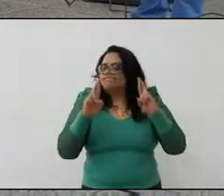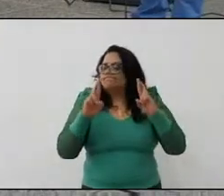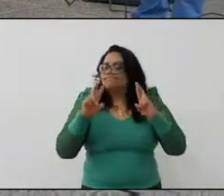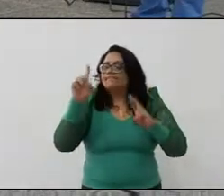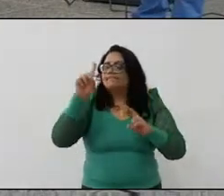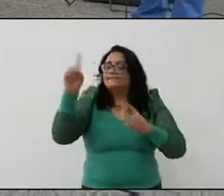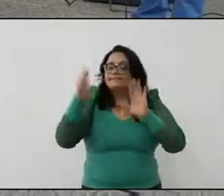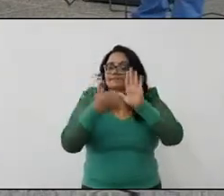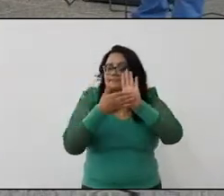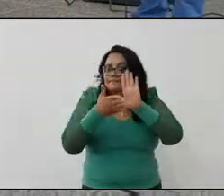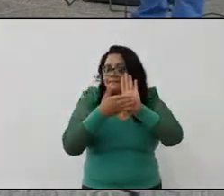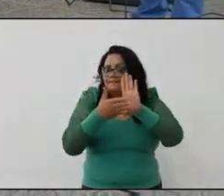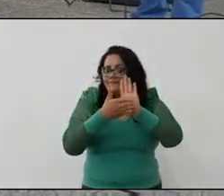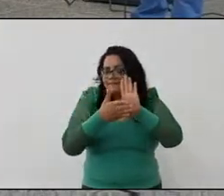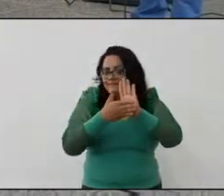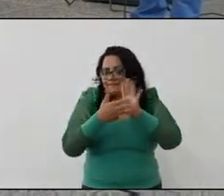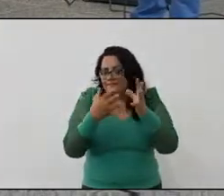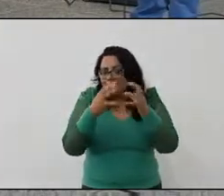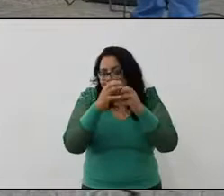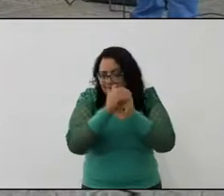propósito dEle. Amém?